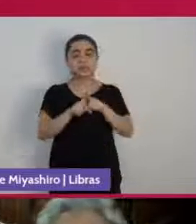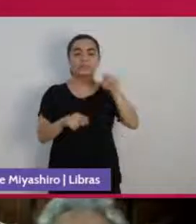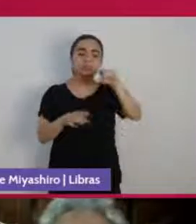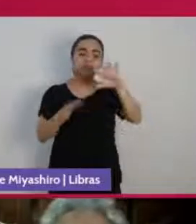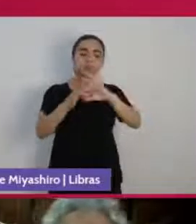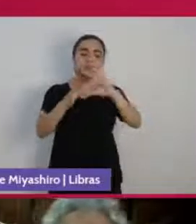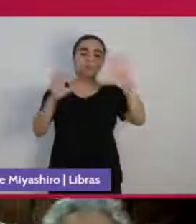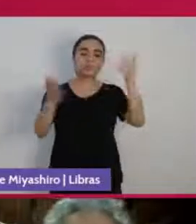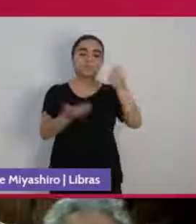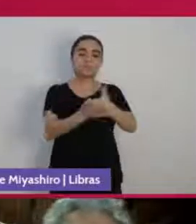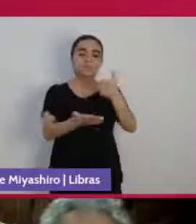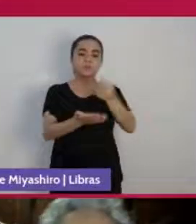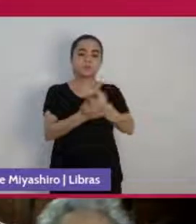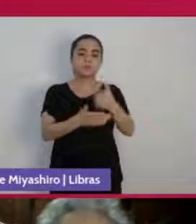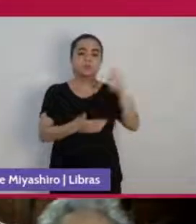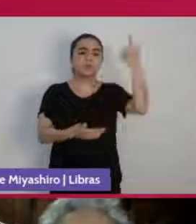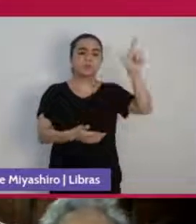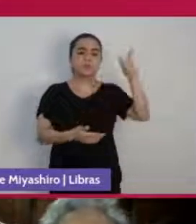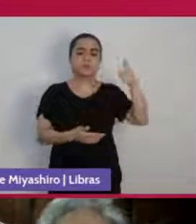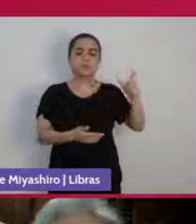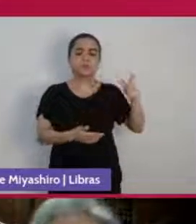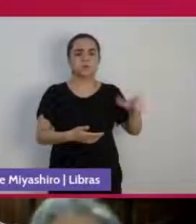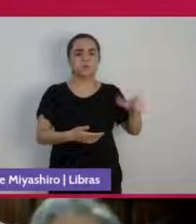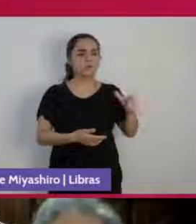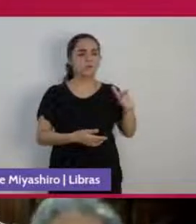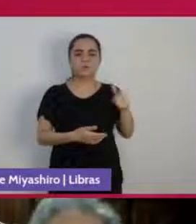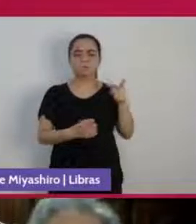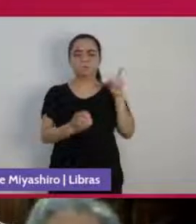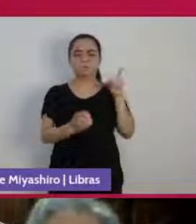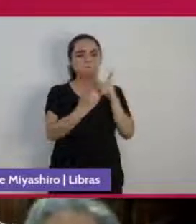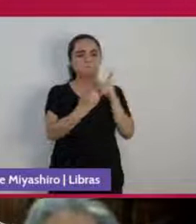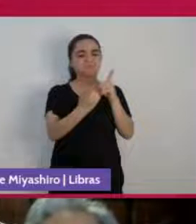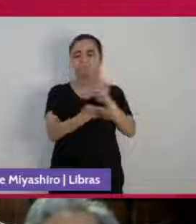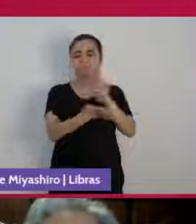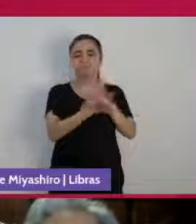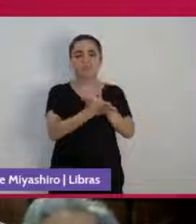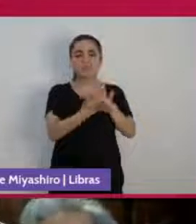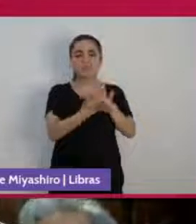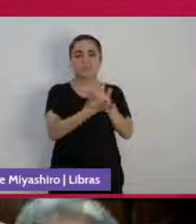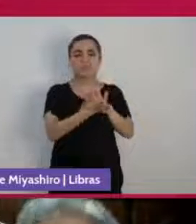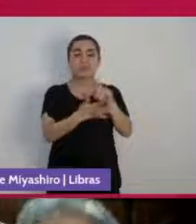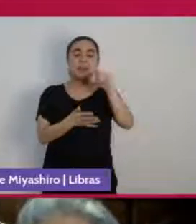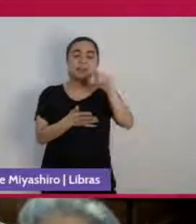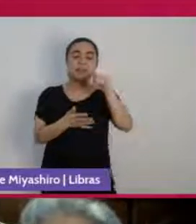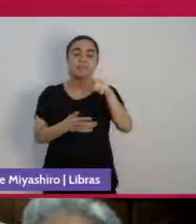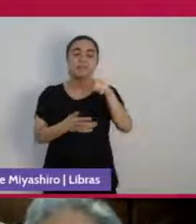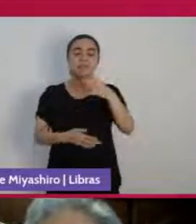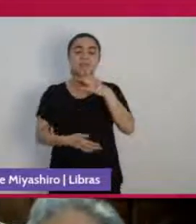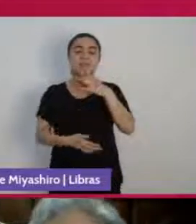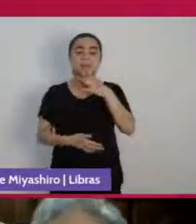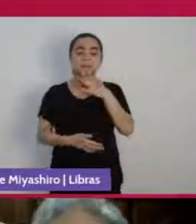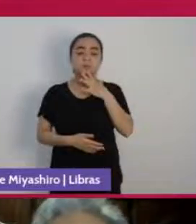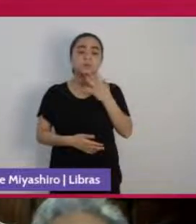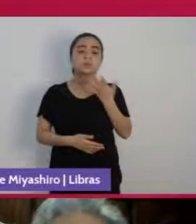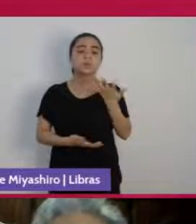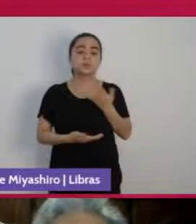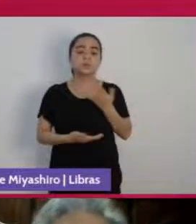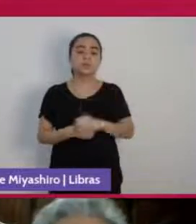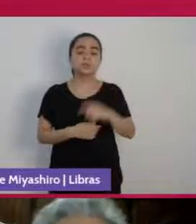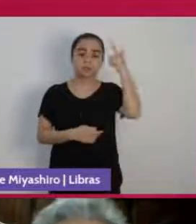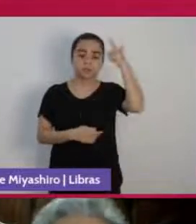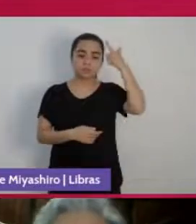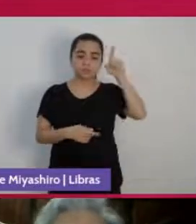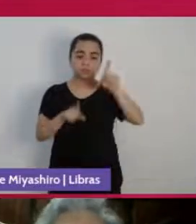O outro não, o outro você só encontra em sebo. Mas esse já está, esse está disponível para compra, inclusive no